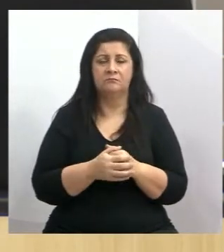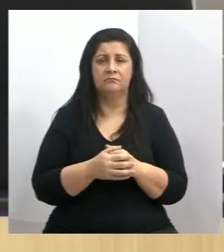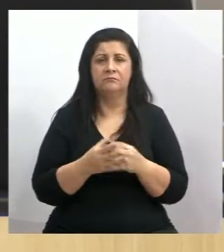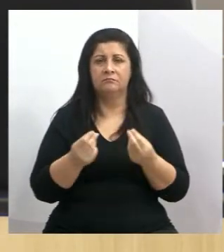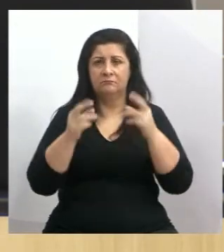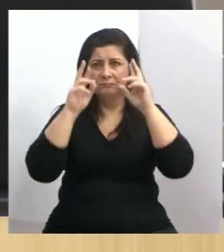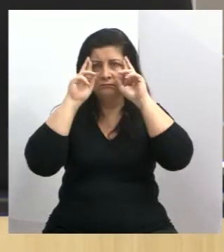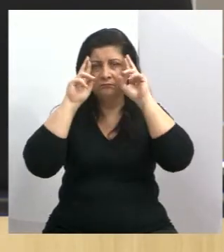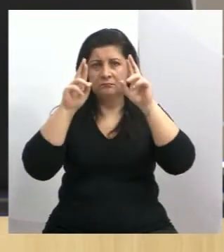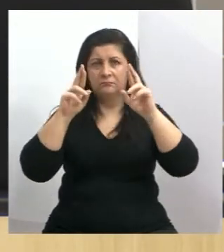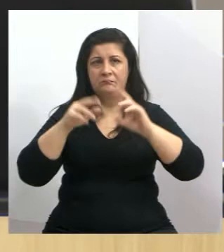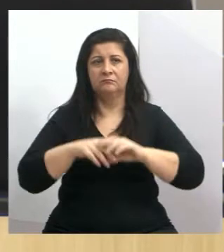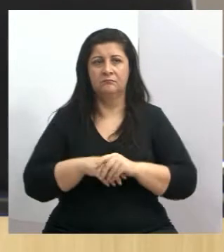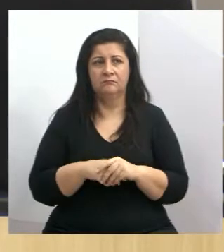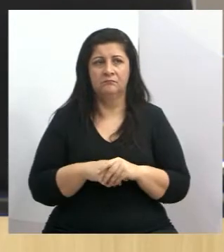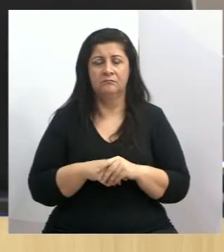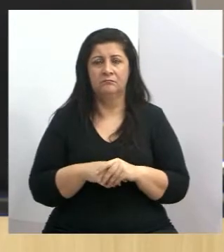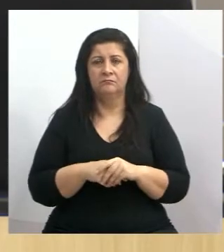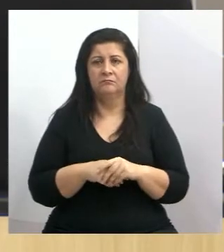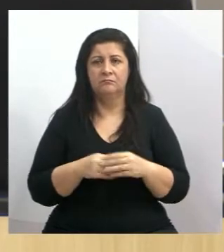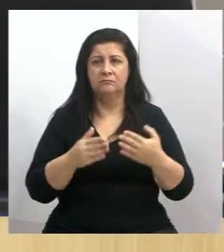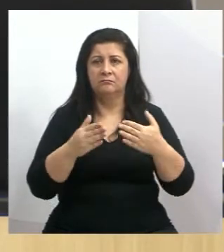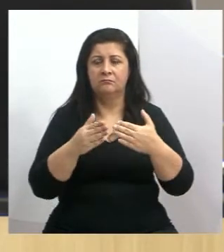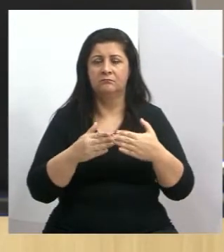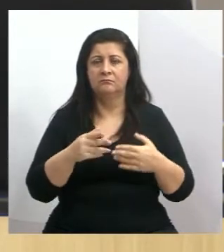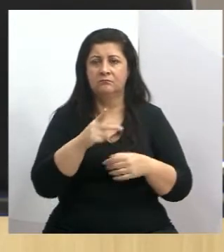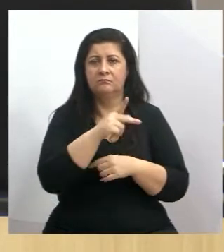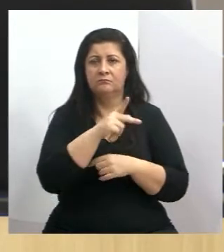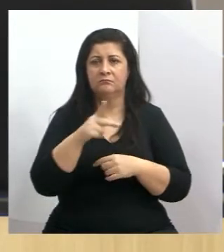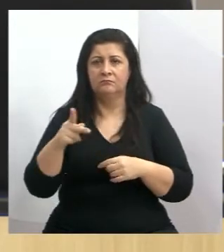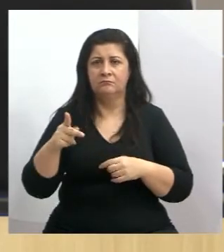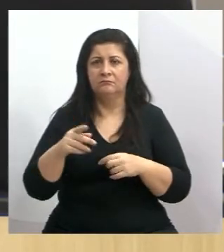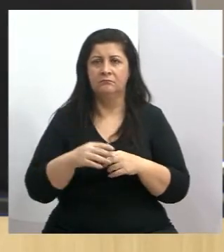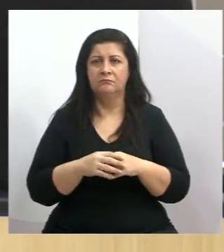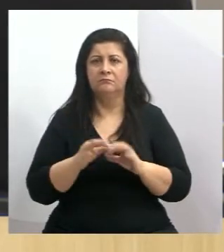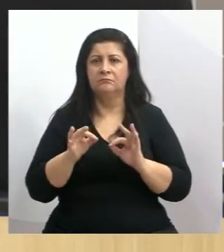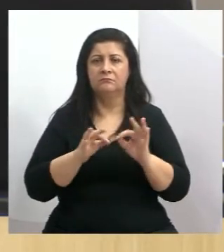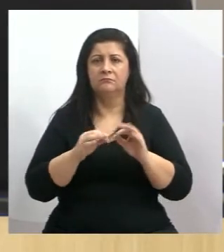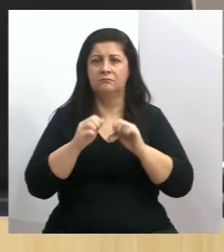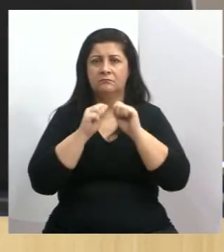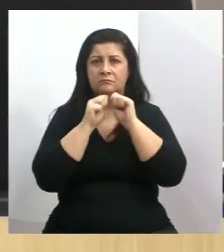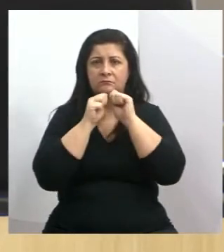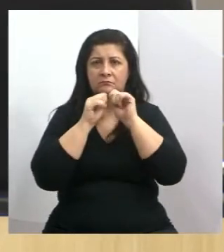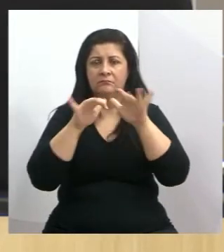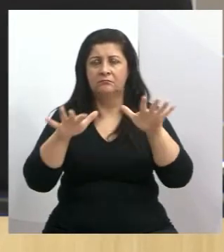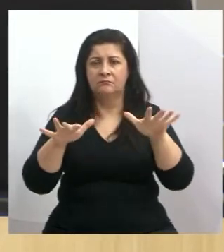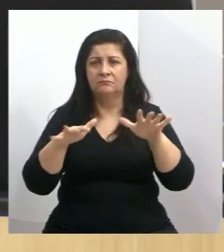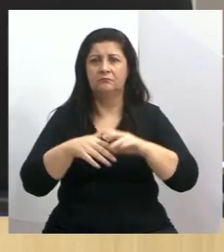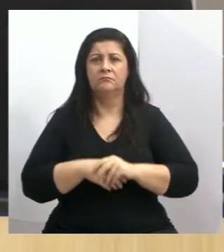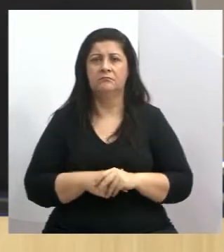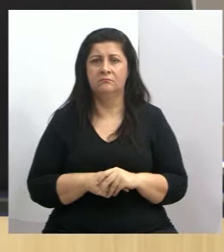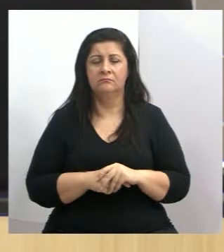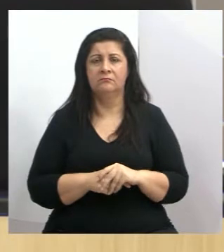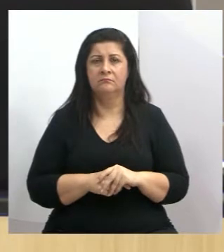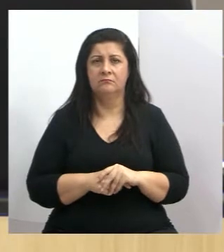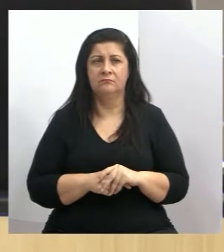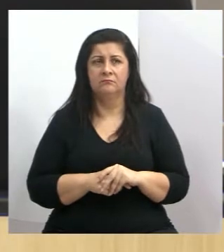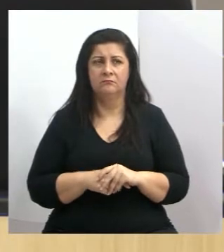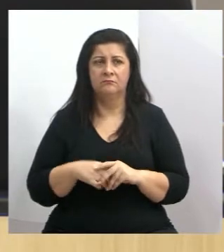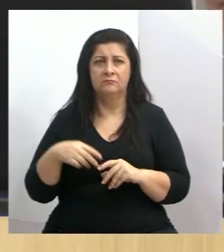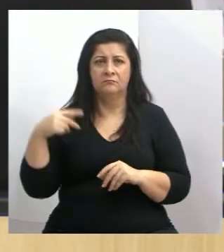respeitosamente requeremos apresenta essa casa que seja adotado por dentro habituais para a divulgação da presente manifestação